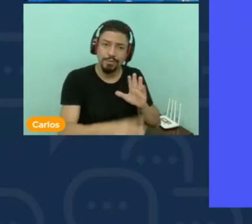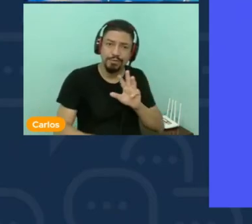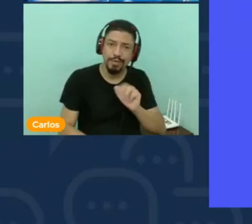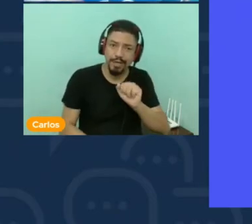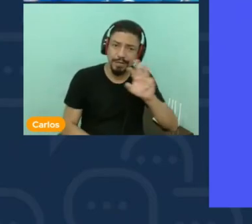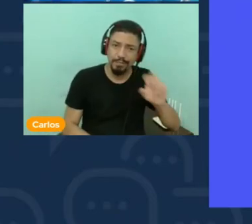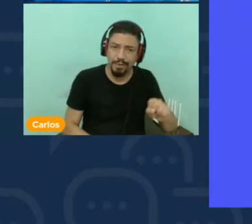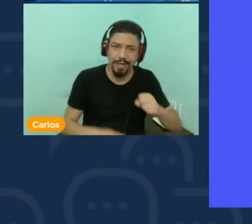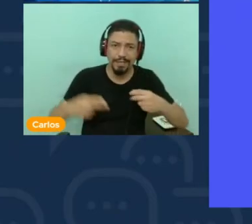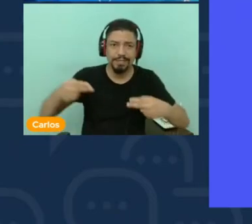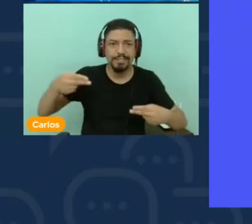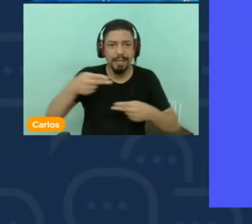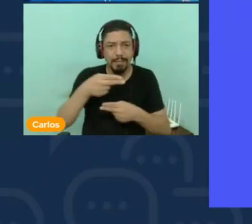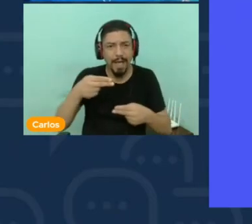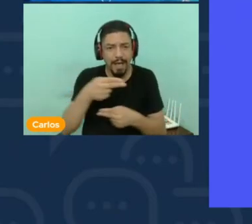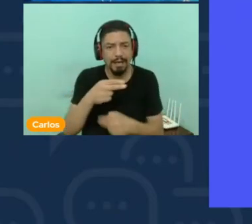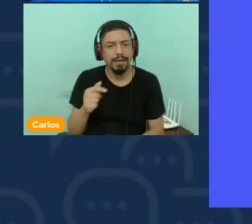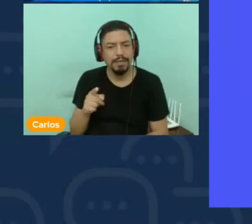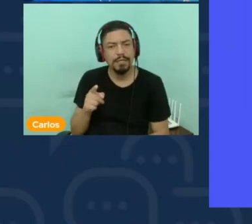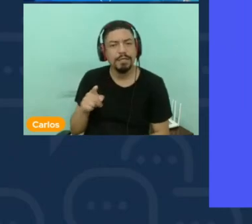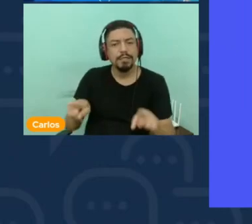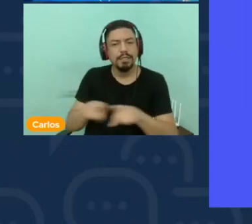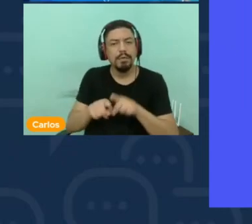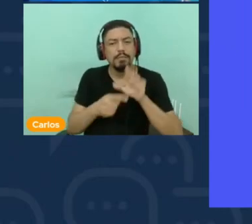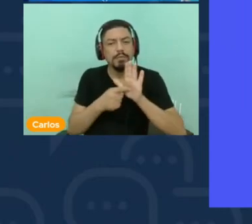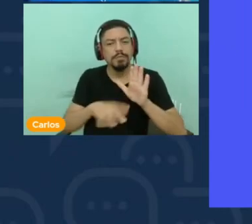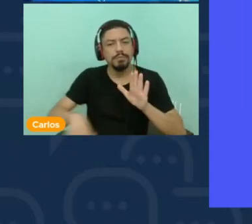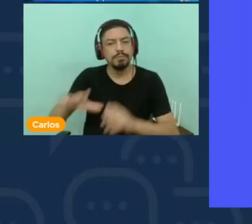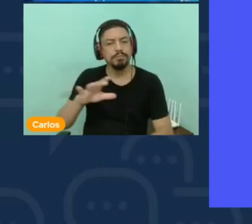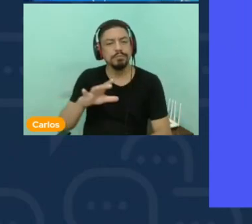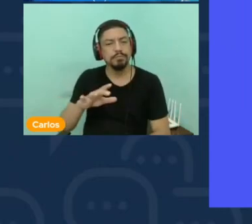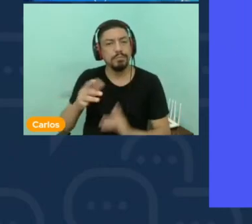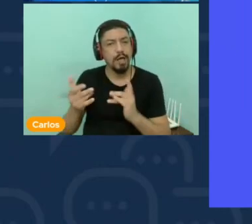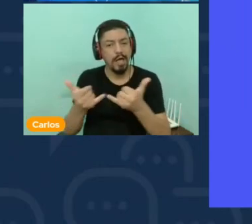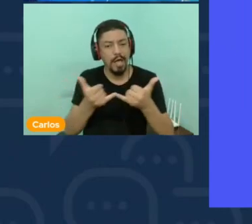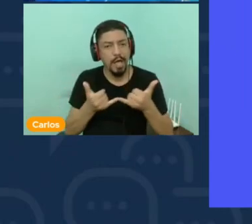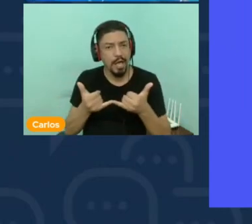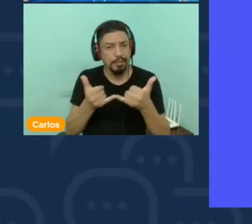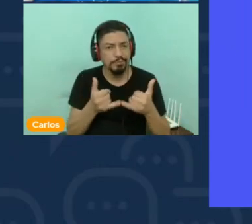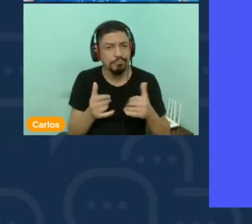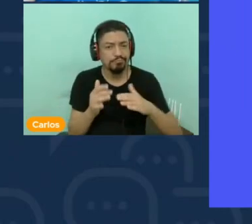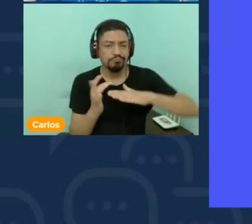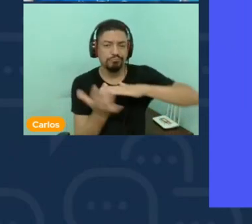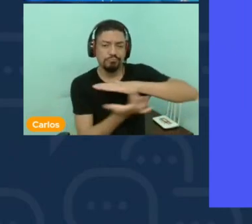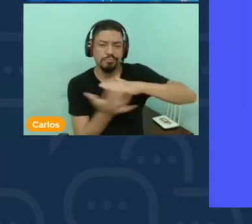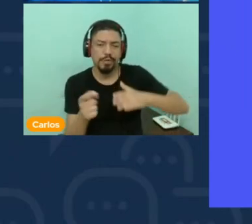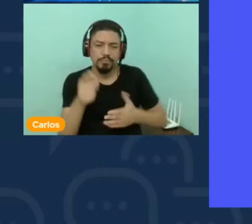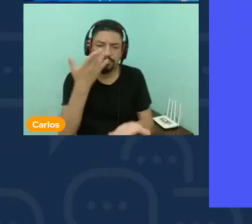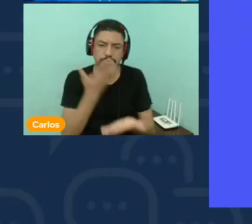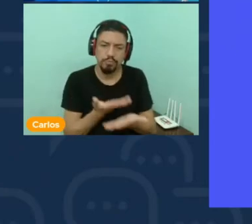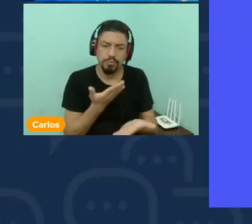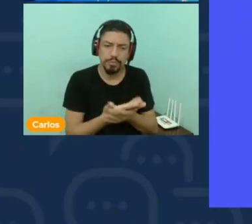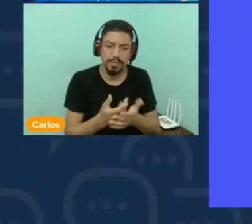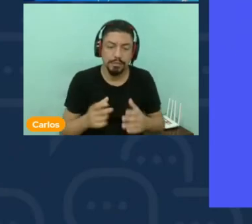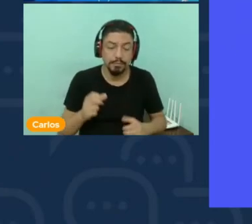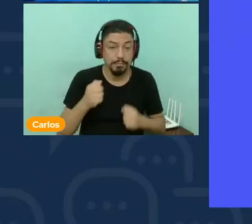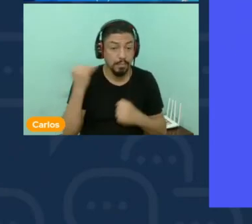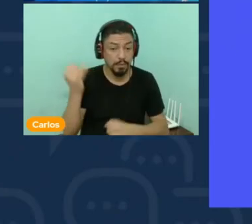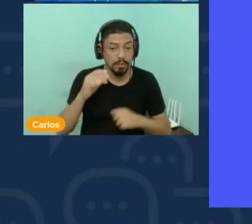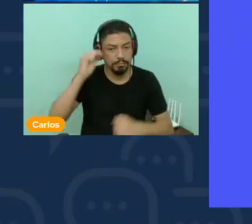AWS, o Sebrae, e mostrar para a sua rede, né, também que você está estudando, mas sempre o mais importante é o conhecimento,